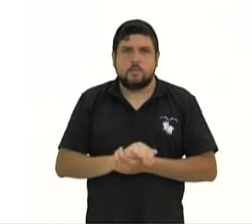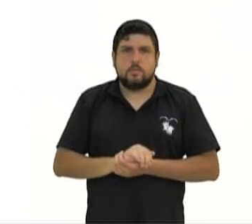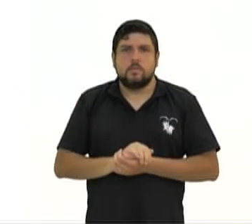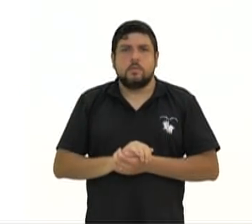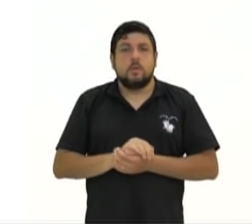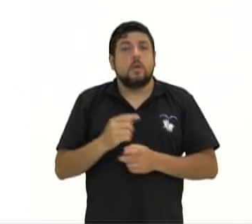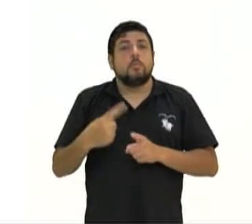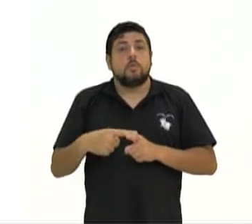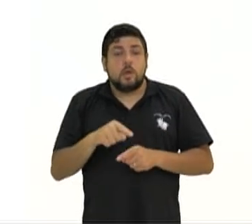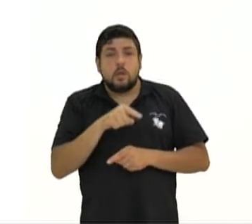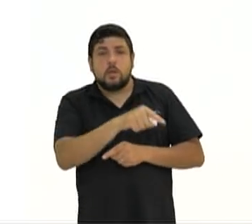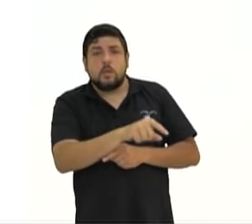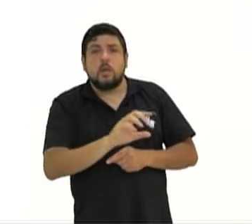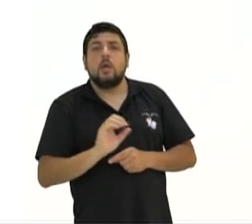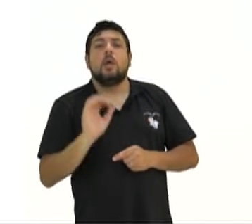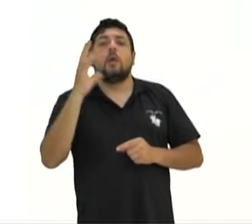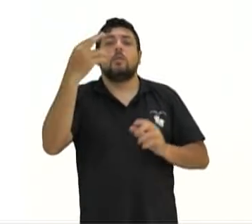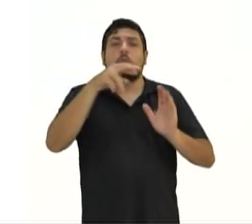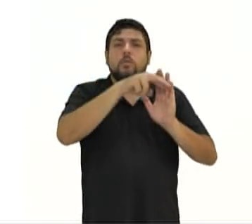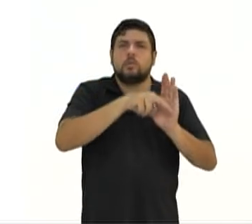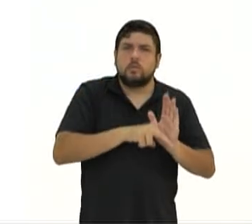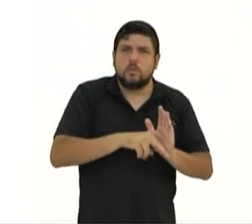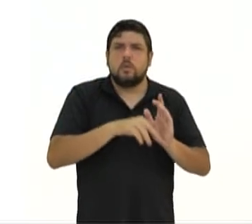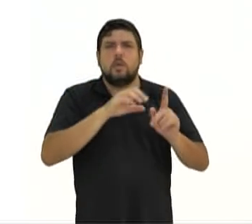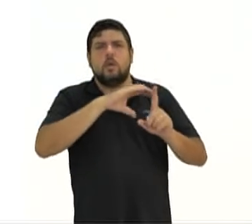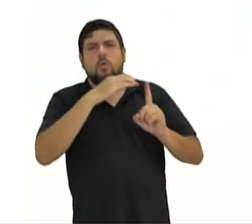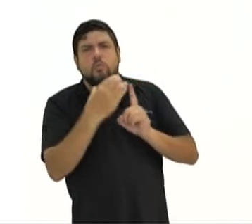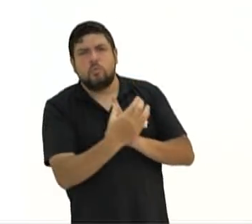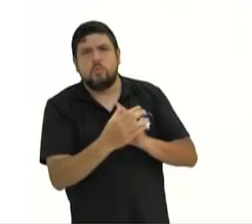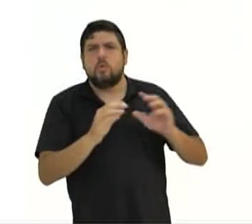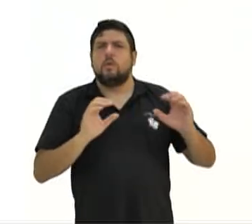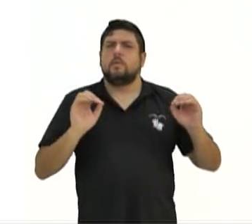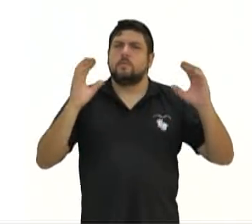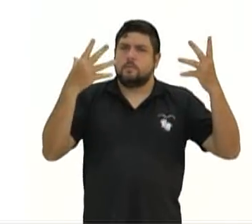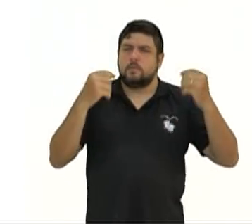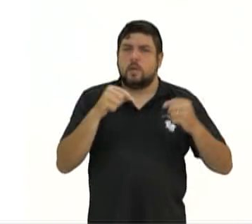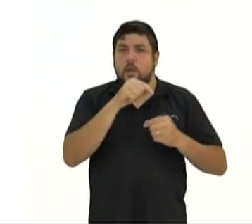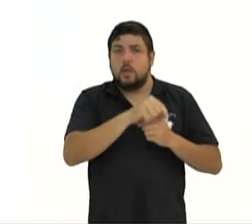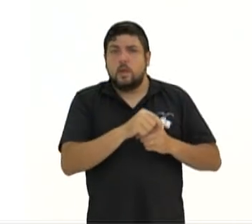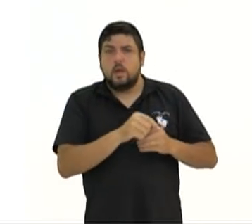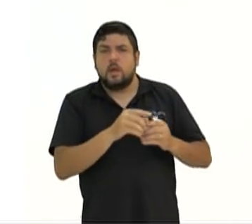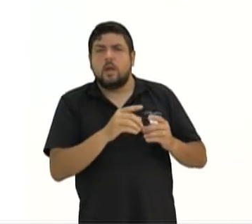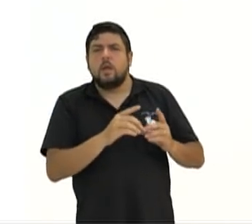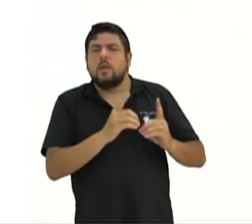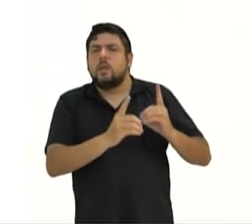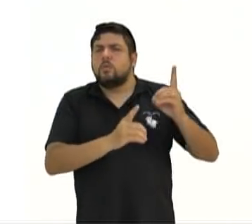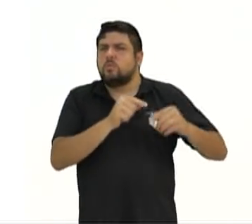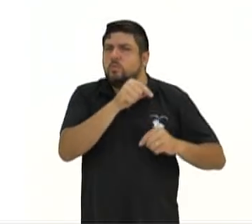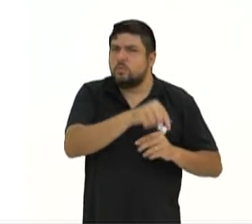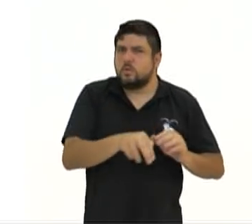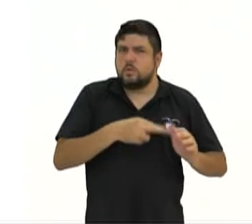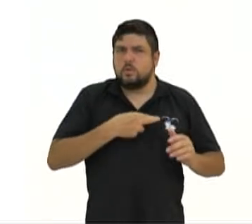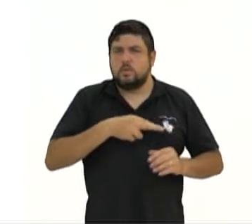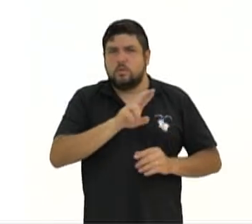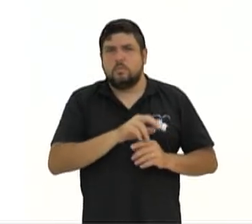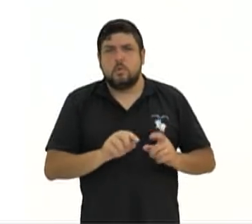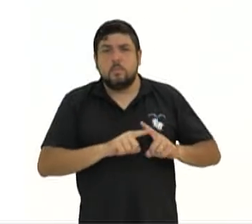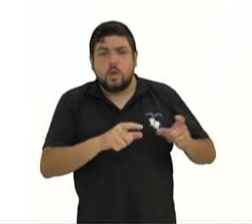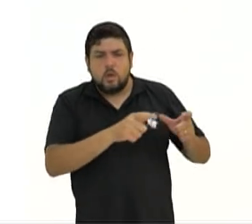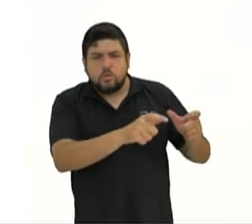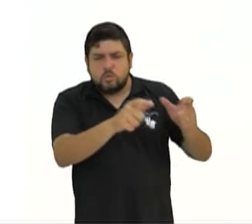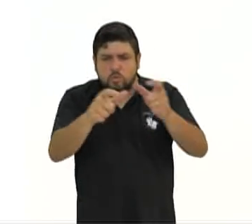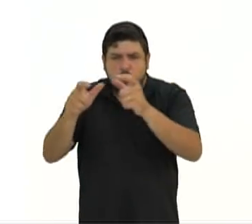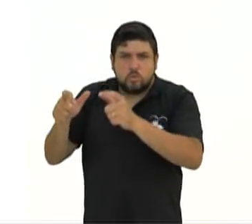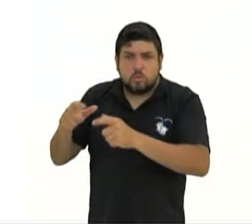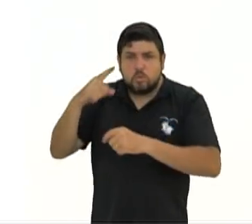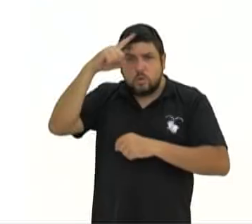lá acontecem os rituais, os cultos, as festas, a propagação da doutrina religiosa. Mas além dos lugares sagrados terem toda